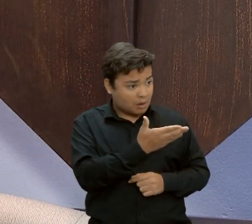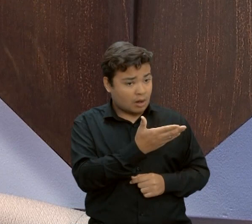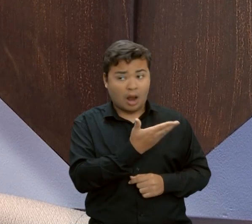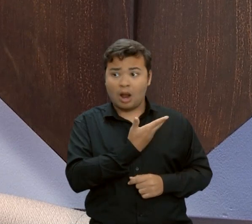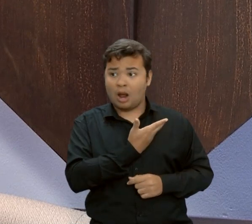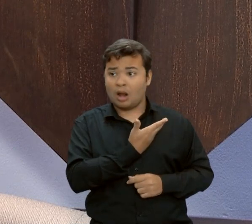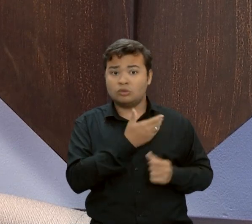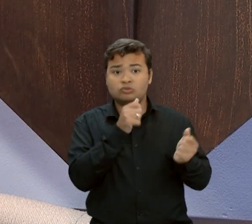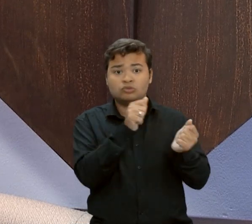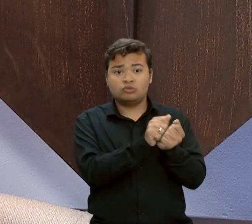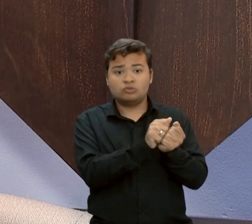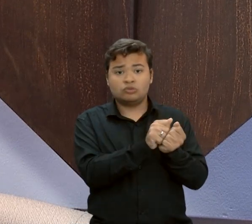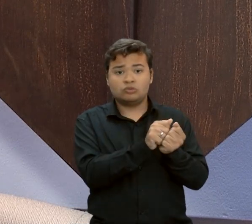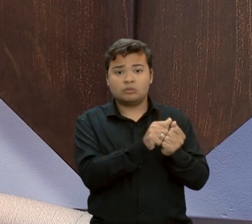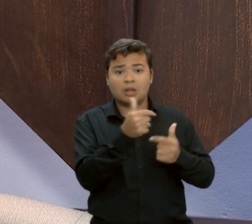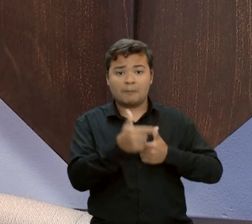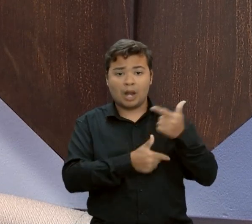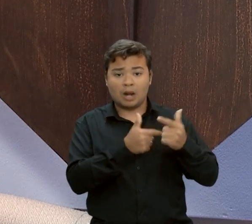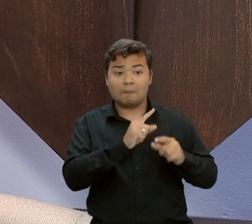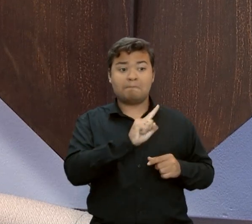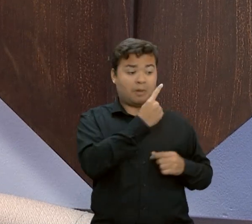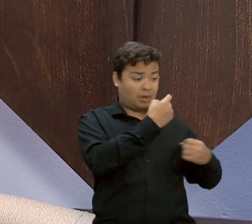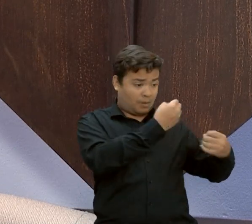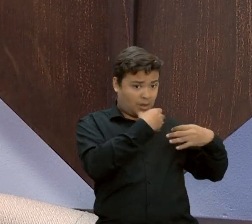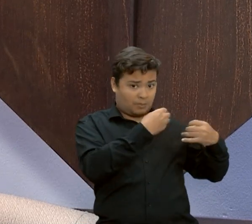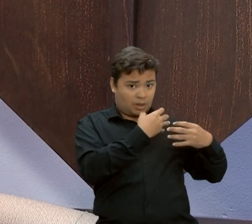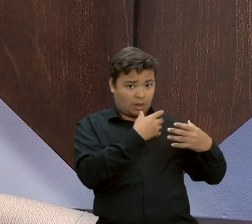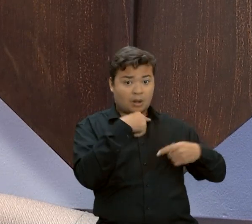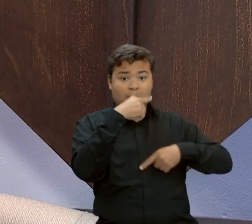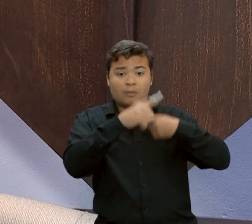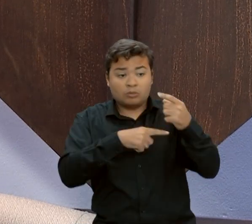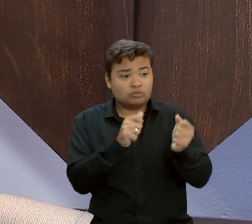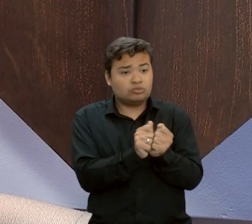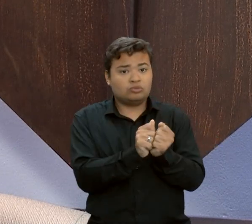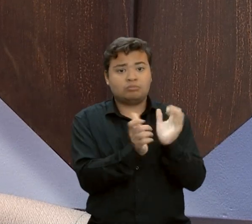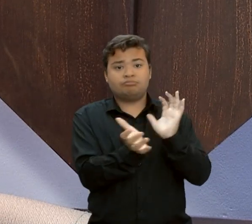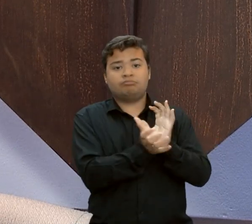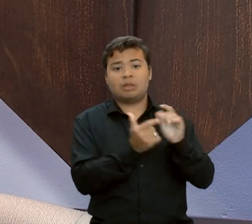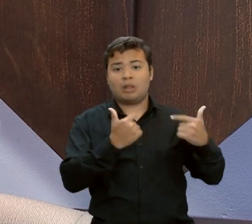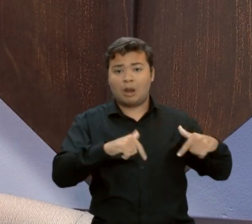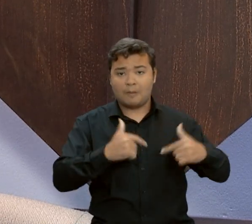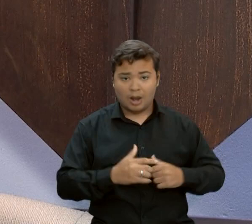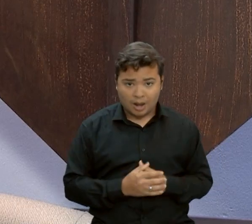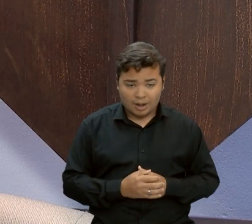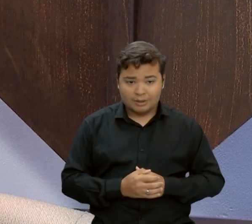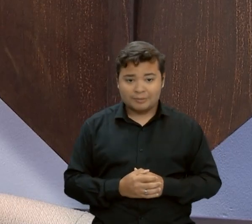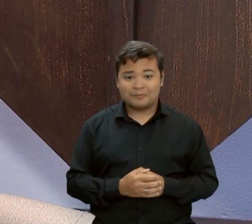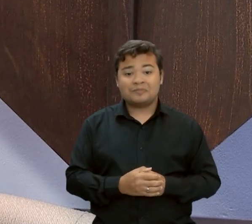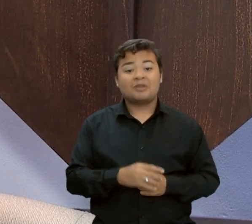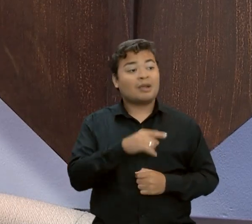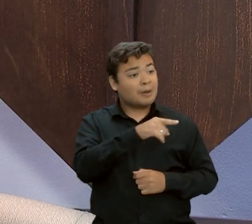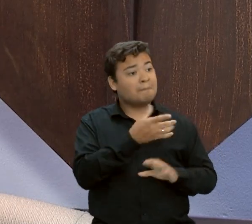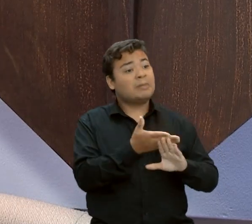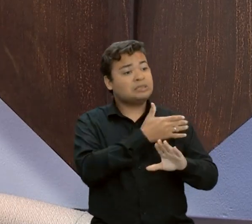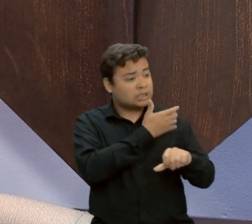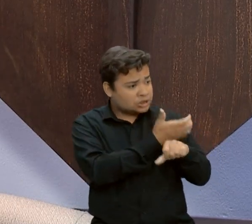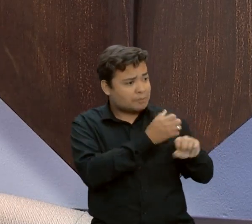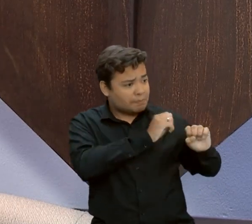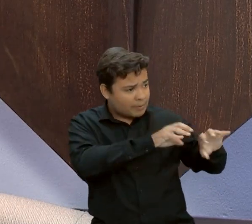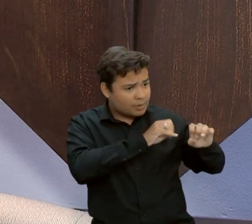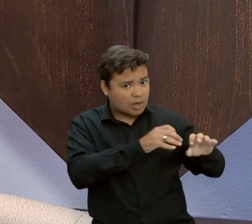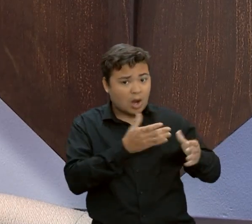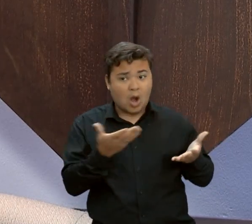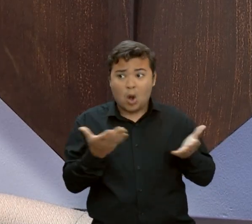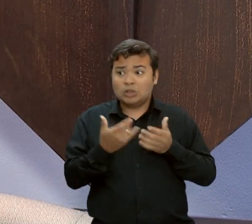sempre a gente tinha essa conexão, né? Essa vontade, né? E hoje, atualmente, muitas dessas disciplinas que ele ministrava, eu ministro também, né? Quem